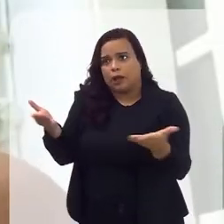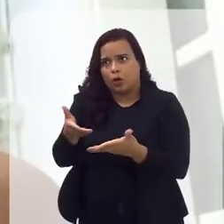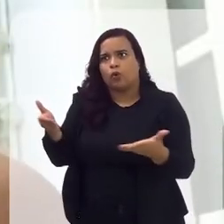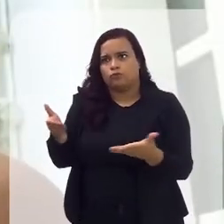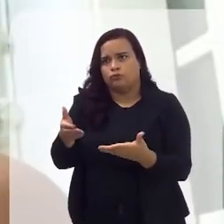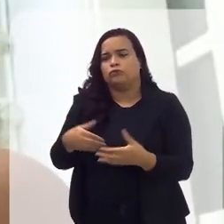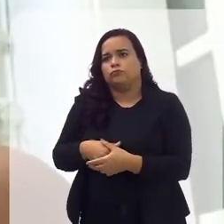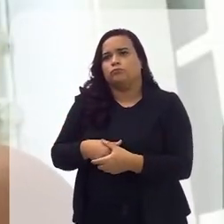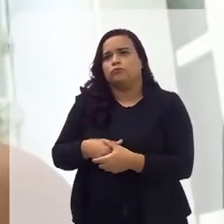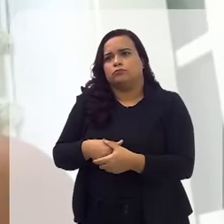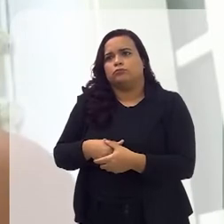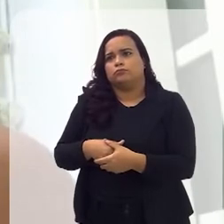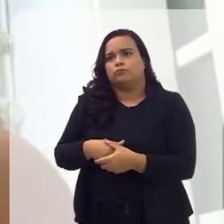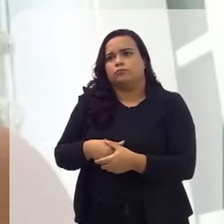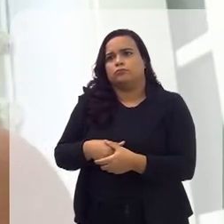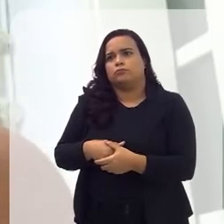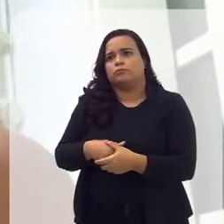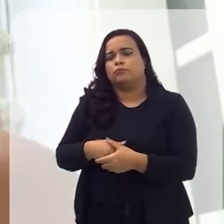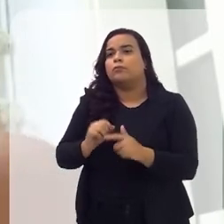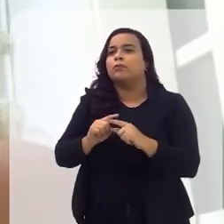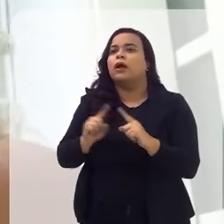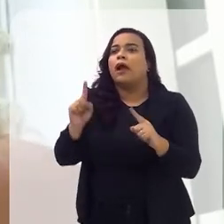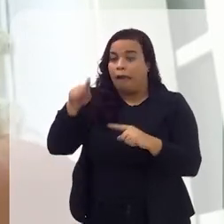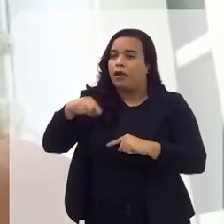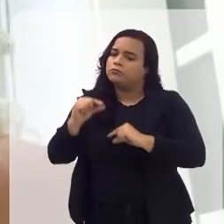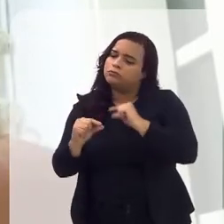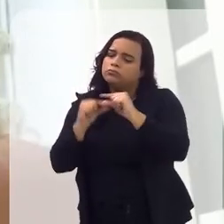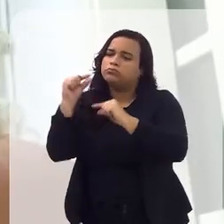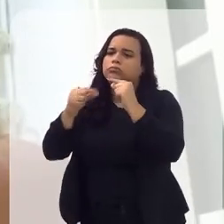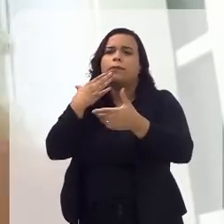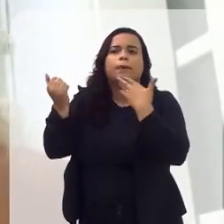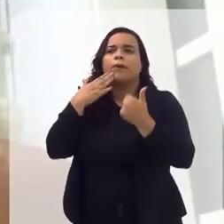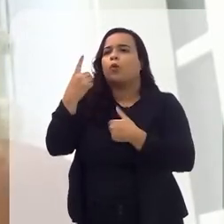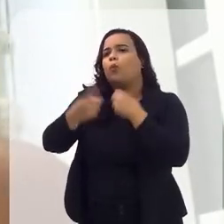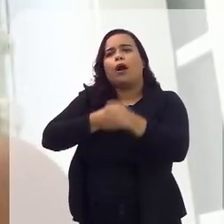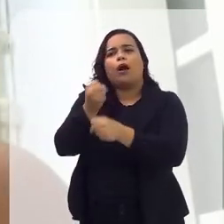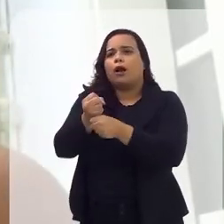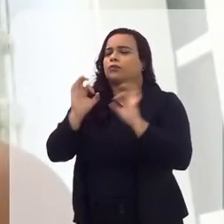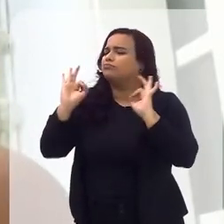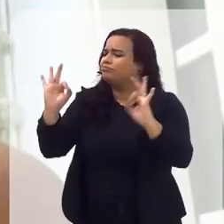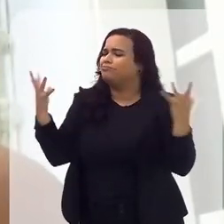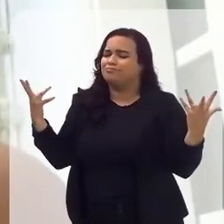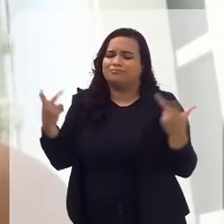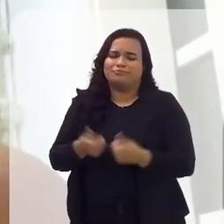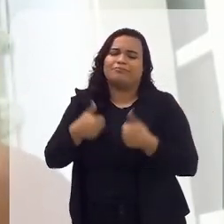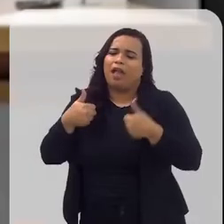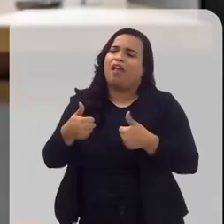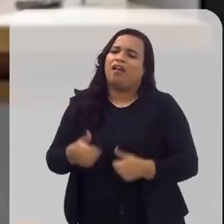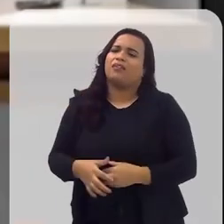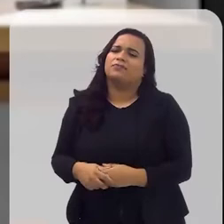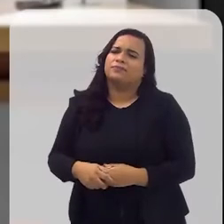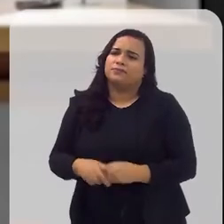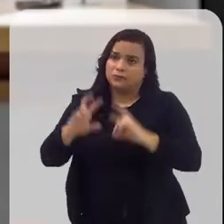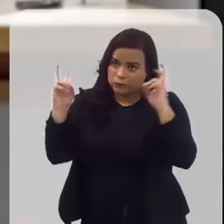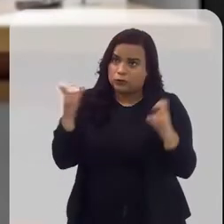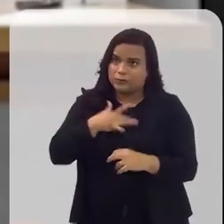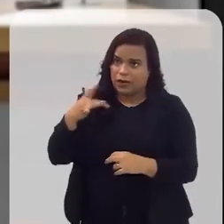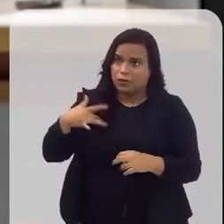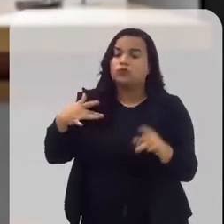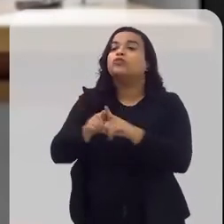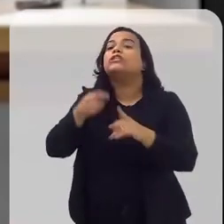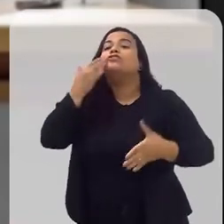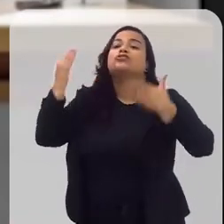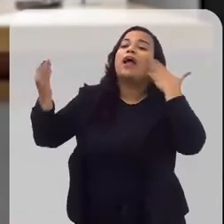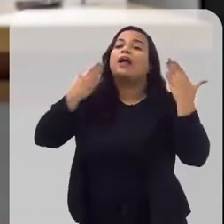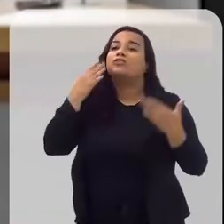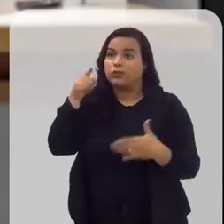últimos tempos, assim, logo em seguida, mas né, é gradativo. Em um ano, com certeza, melhorou muito. Em termos de